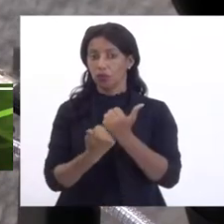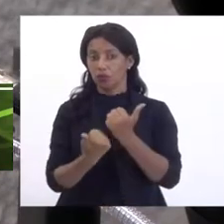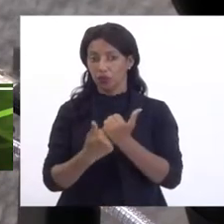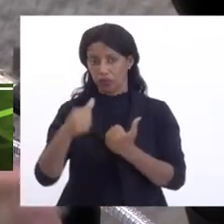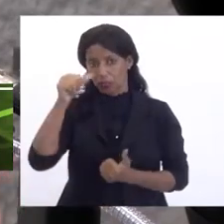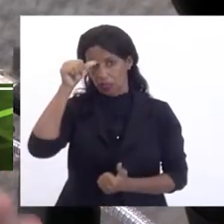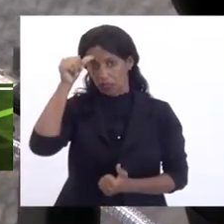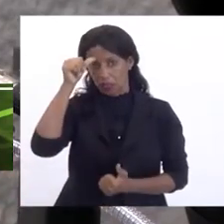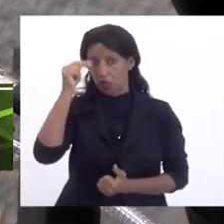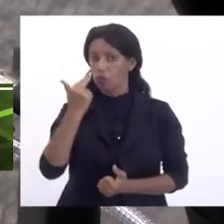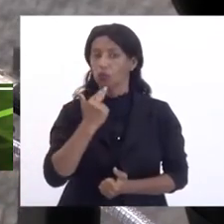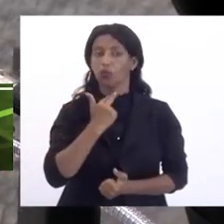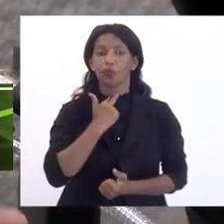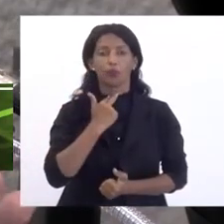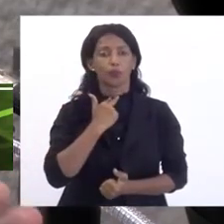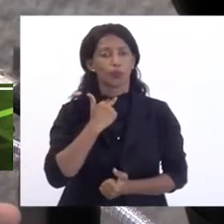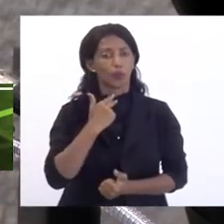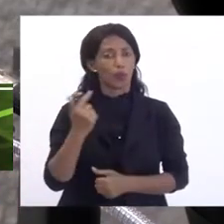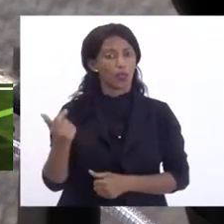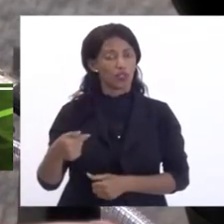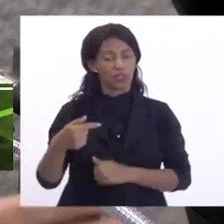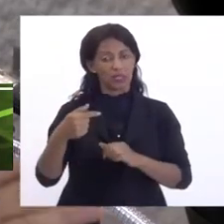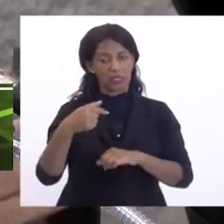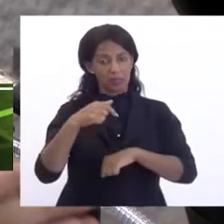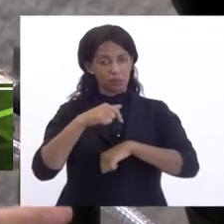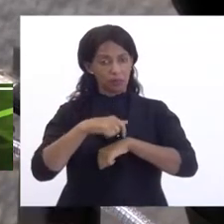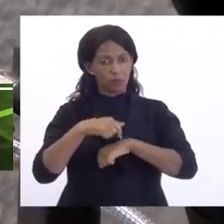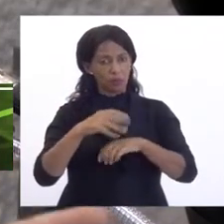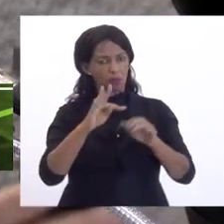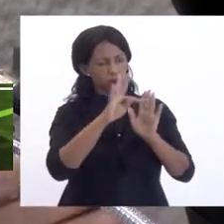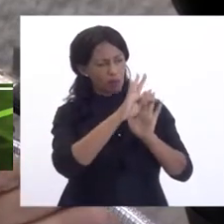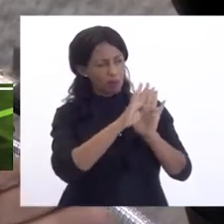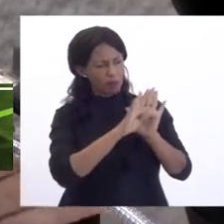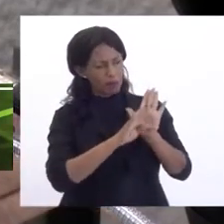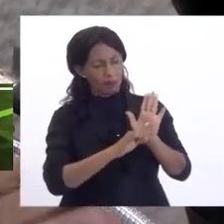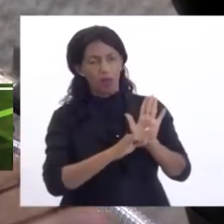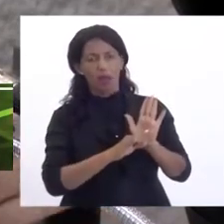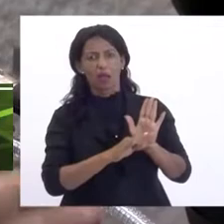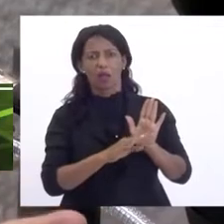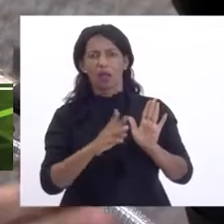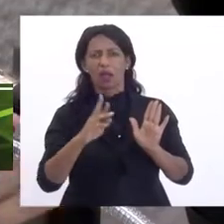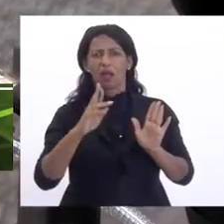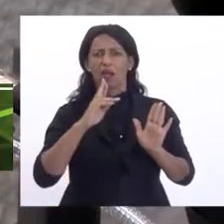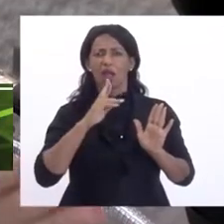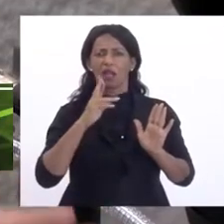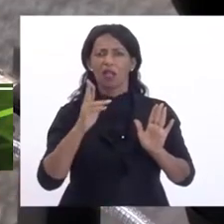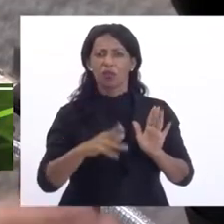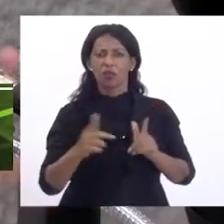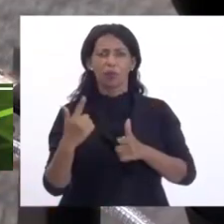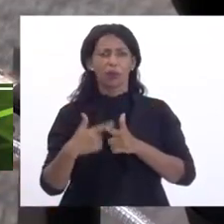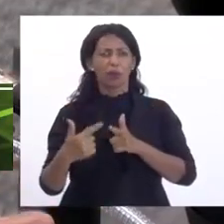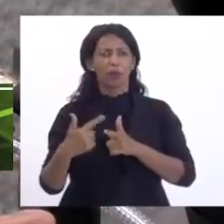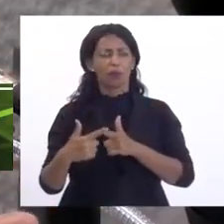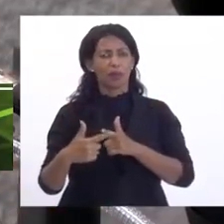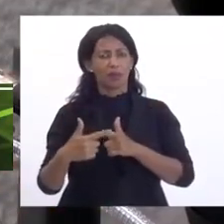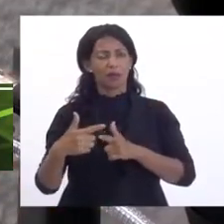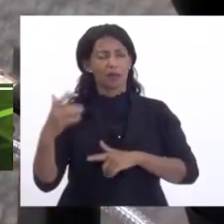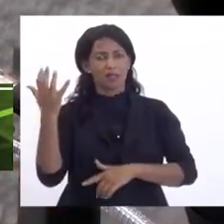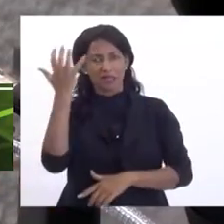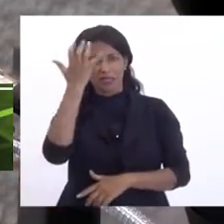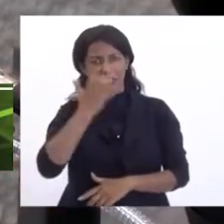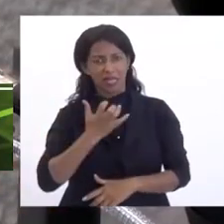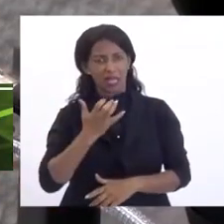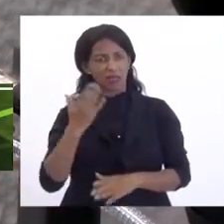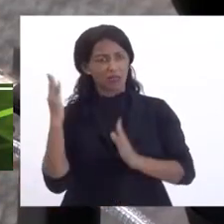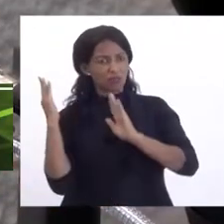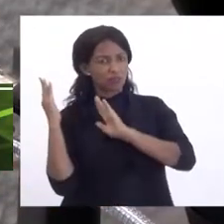Cláudio Castro não pode, nesses termos, responder por uma imputação política grave que foi feita ao governador Wilson Witzel.